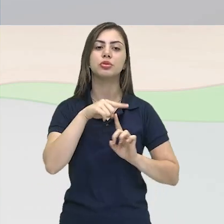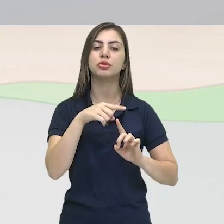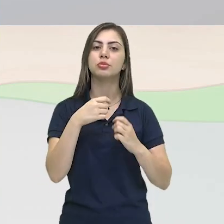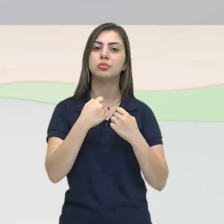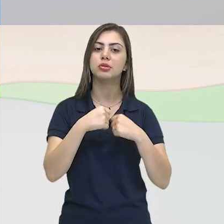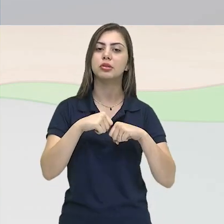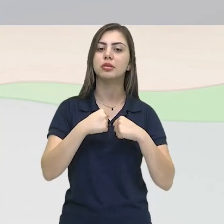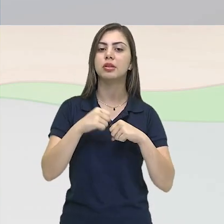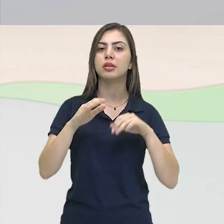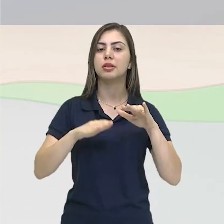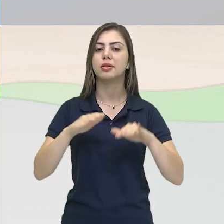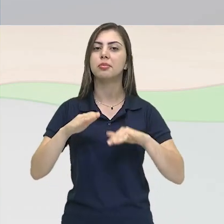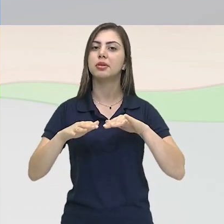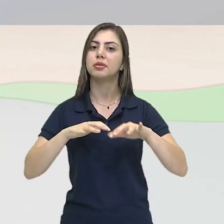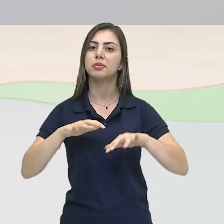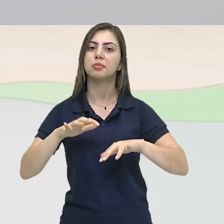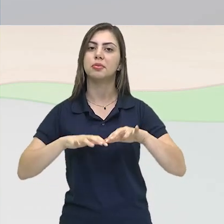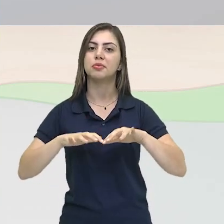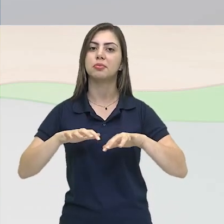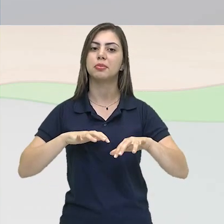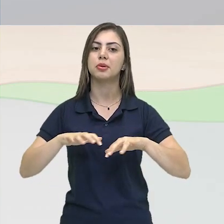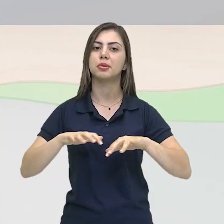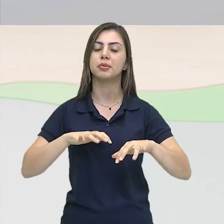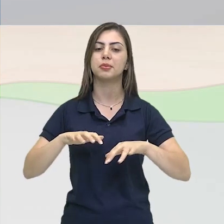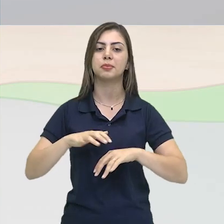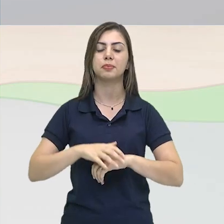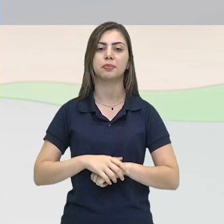quê? A movimentação. As